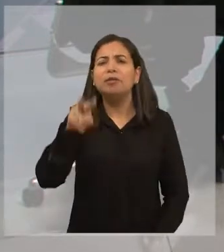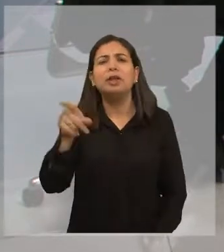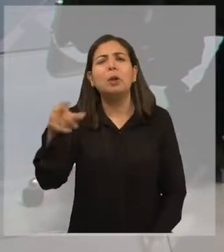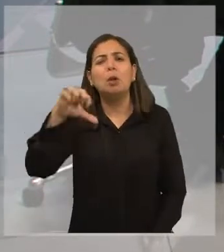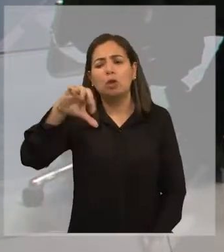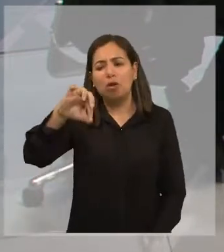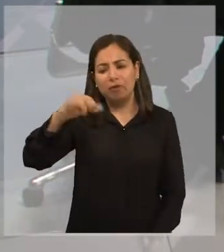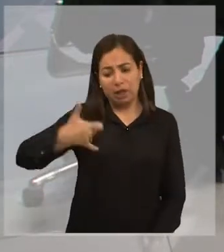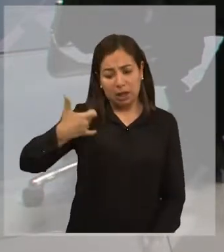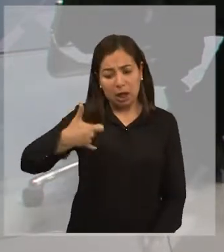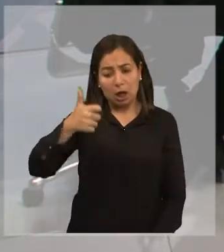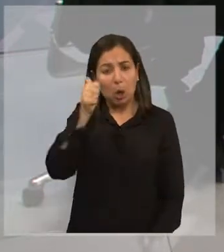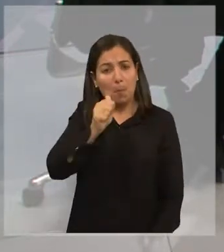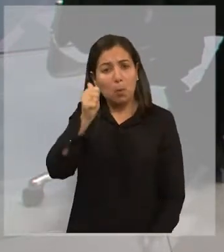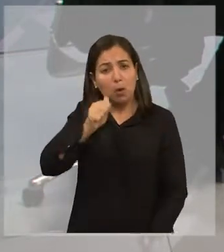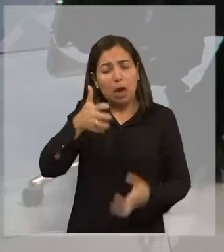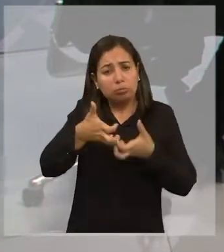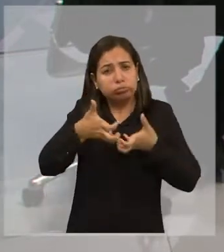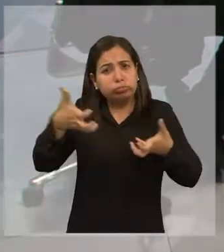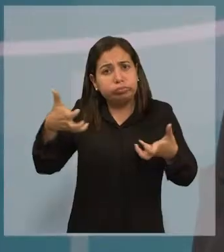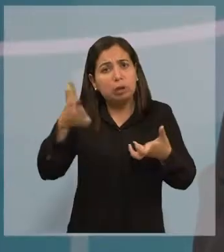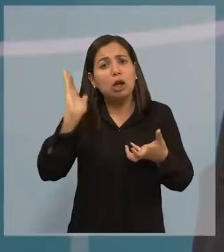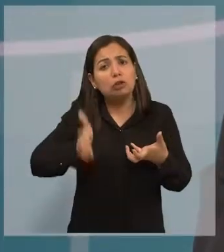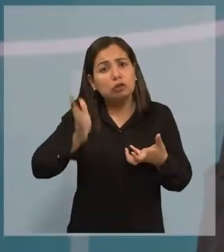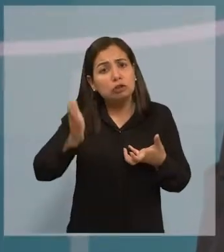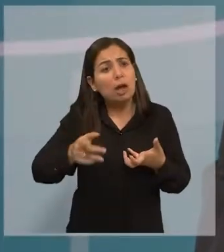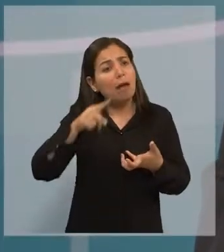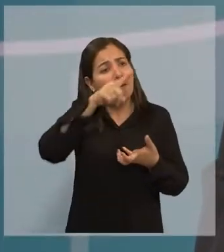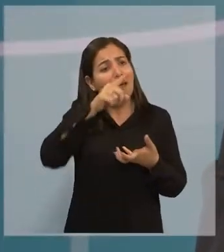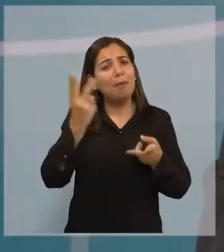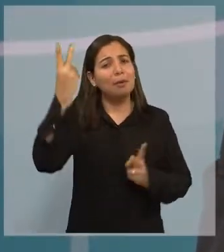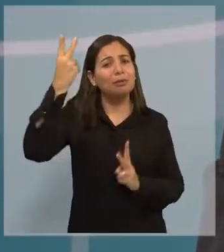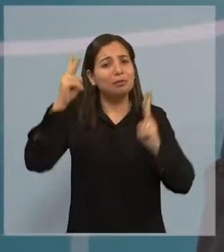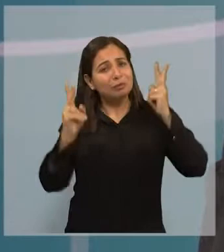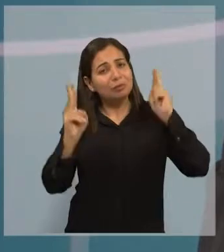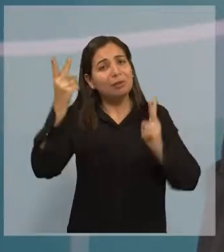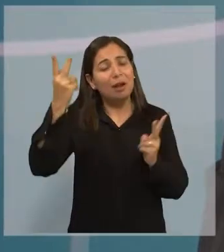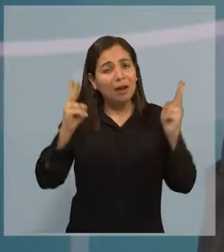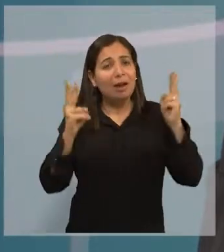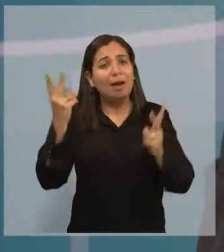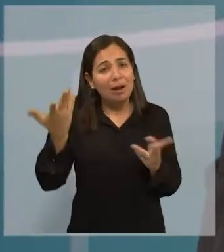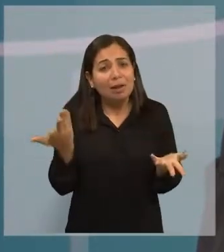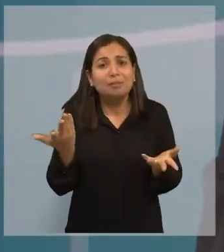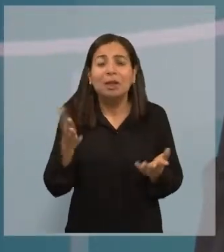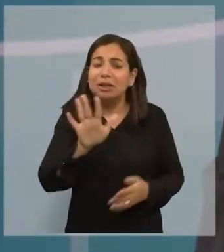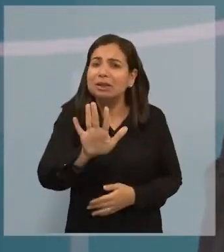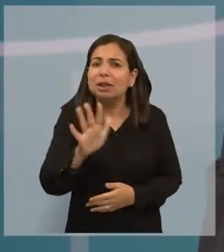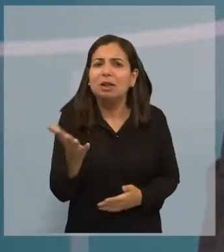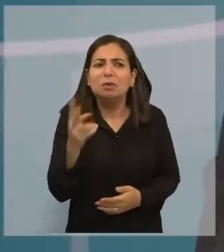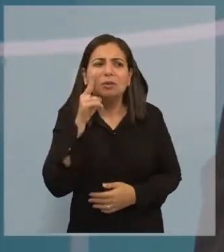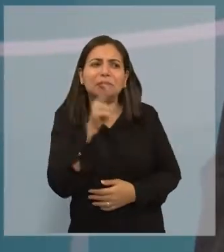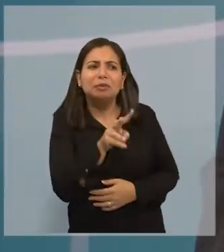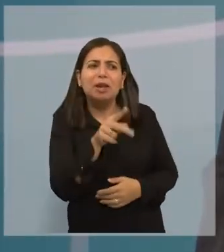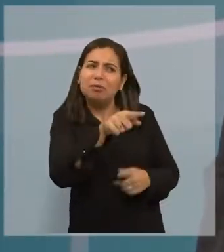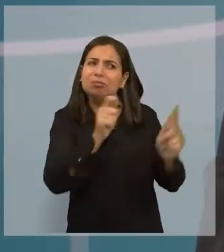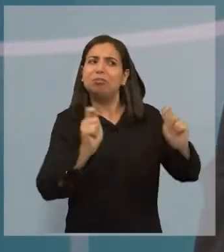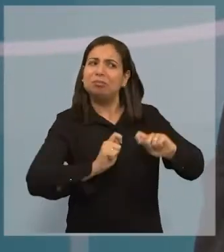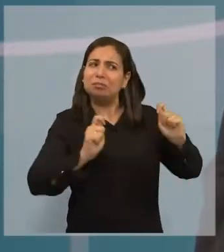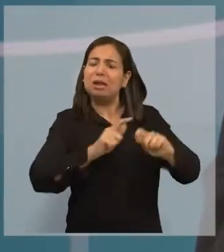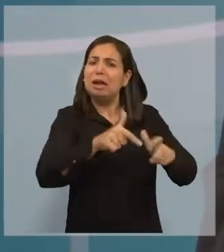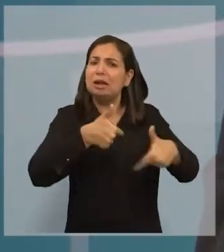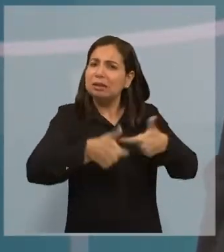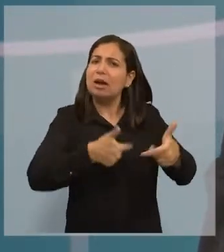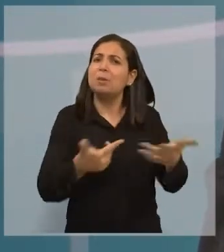anos pulando o carnaval. A aposentadoria, às vezes, é um labéu, às vezes é ruim. O sujeito vai